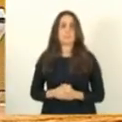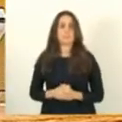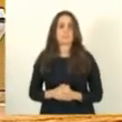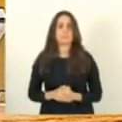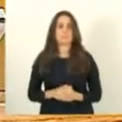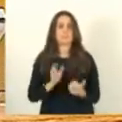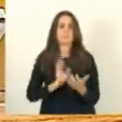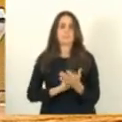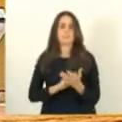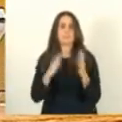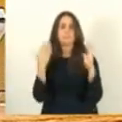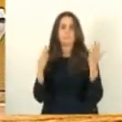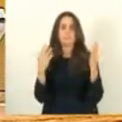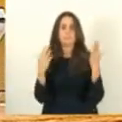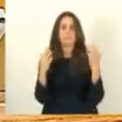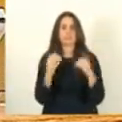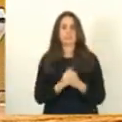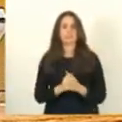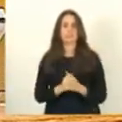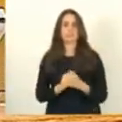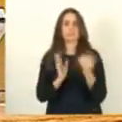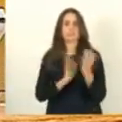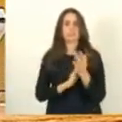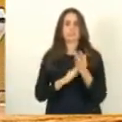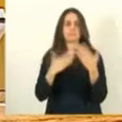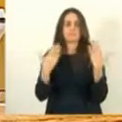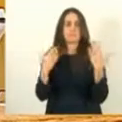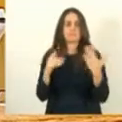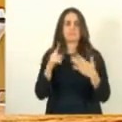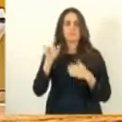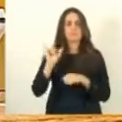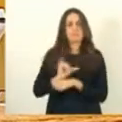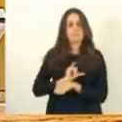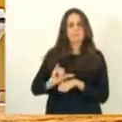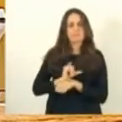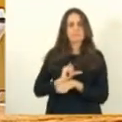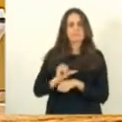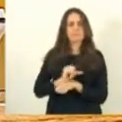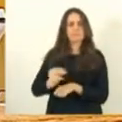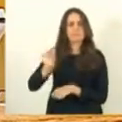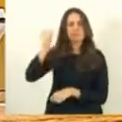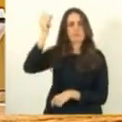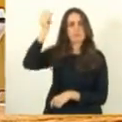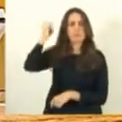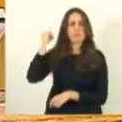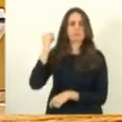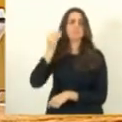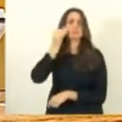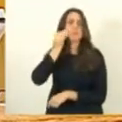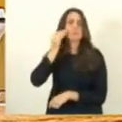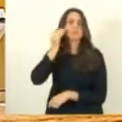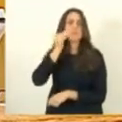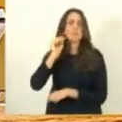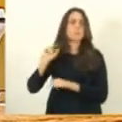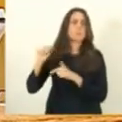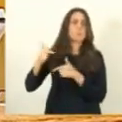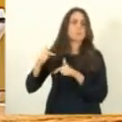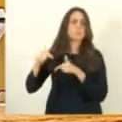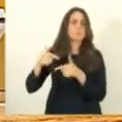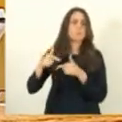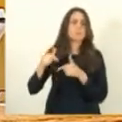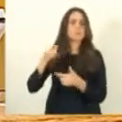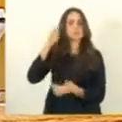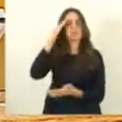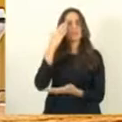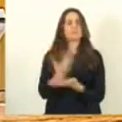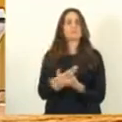Bruno, parabéns pela condução, cara. Desde o início, há muito tempo, você está caminhando firme,